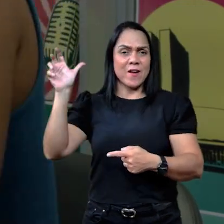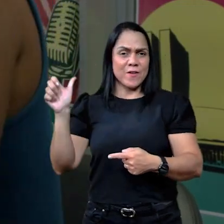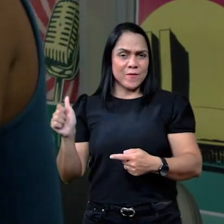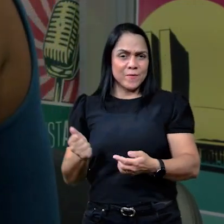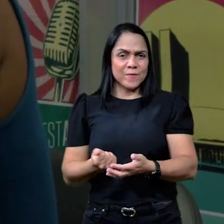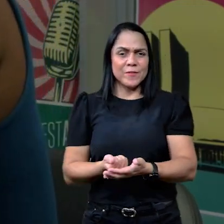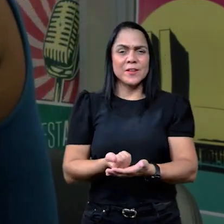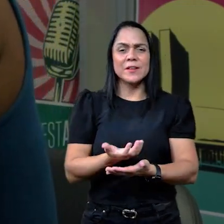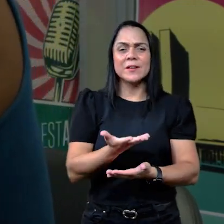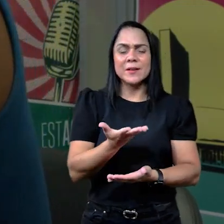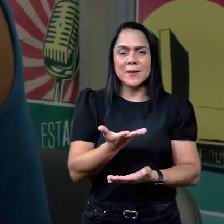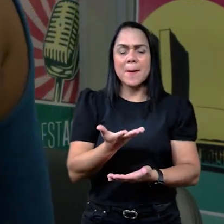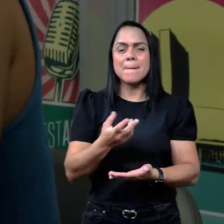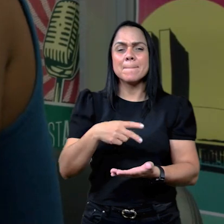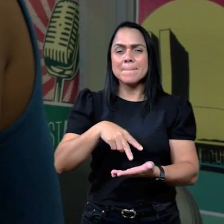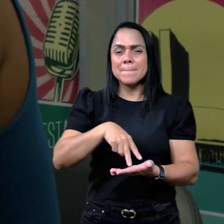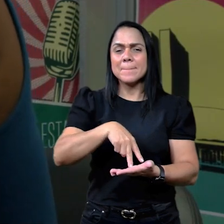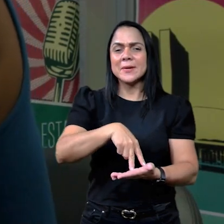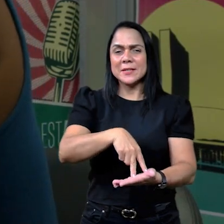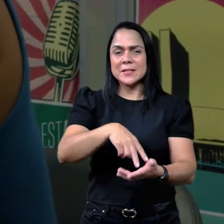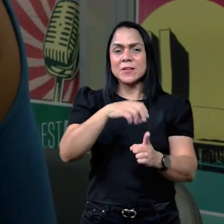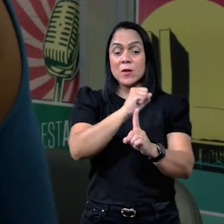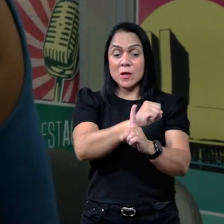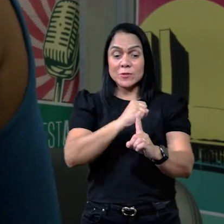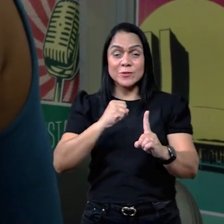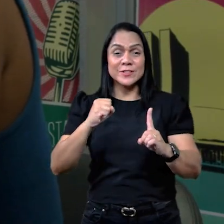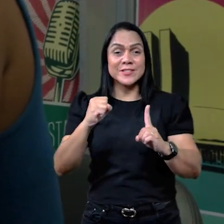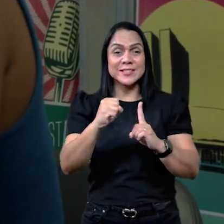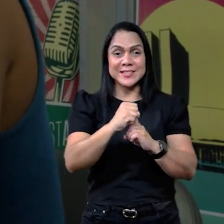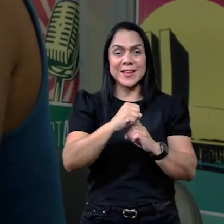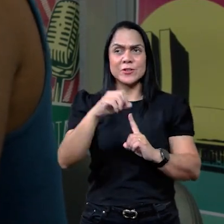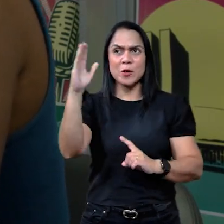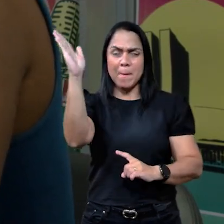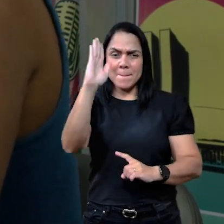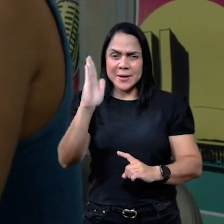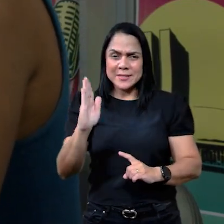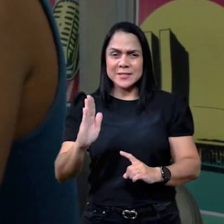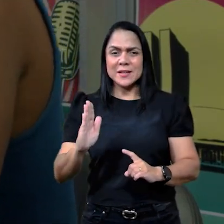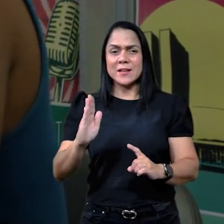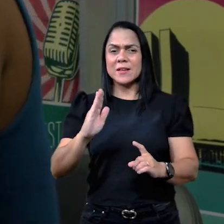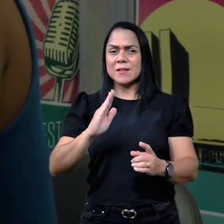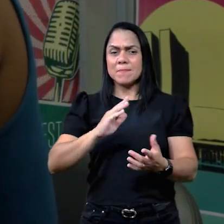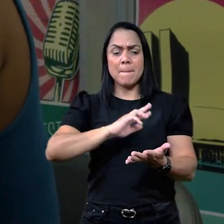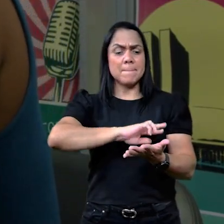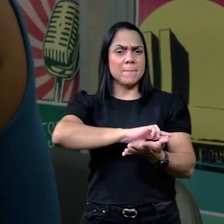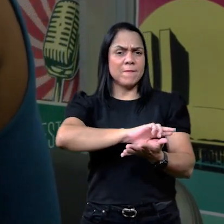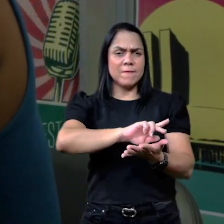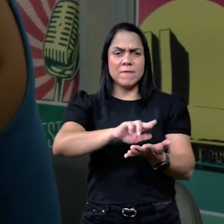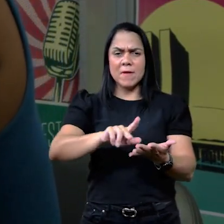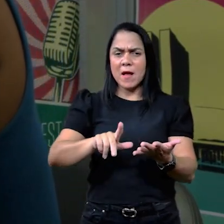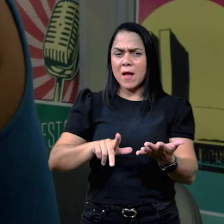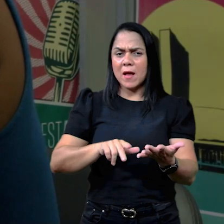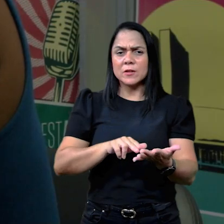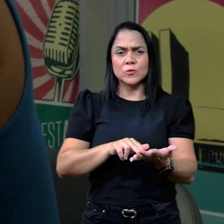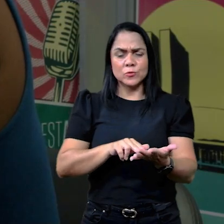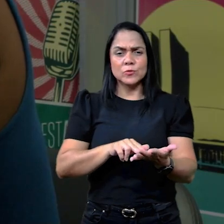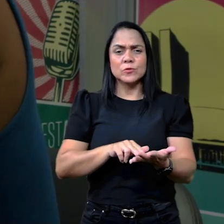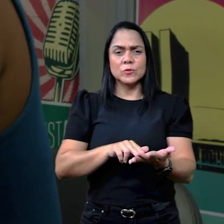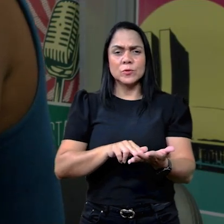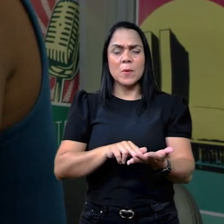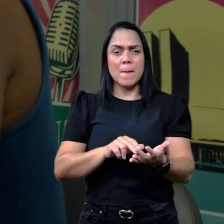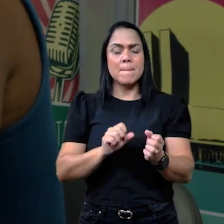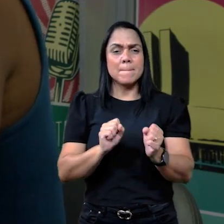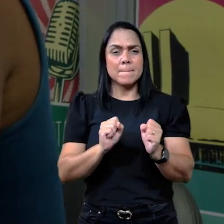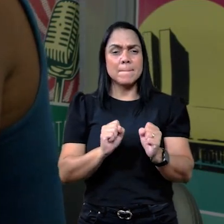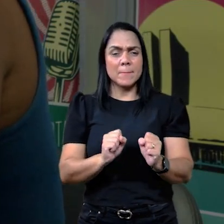permitiu, né, essa construção da sociedade brasileira em diversas formas. Então, a gente